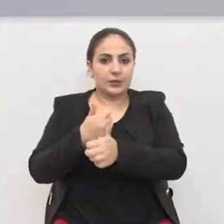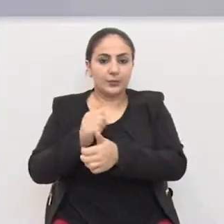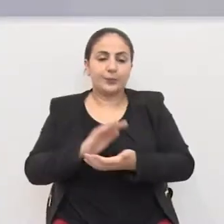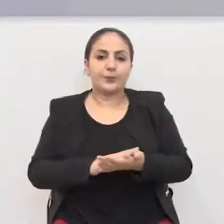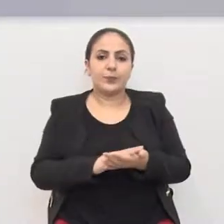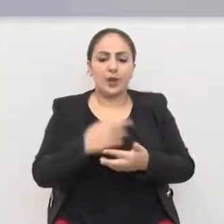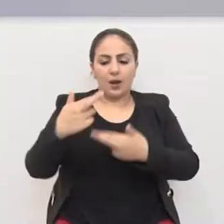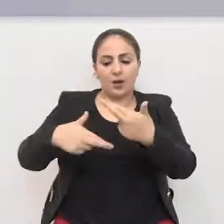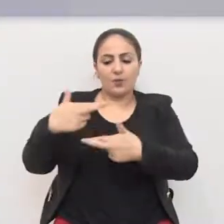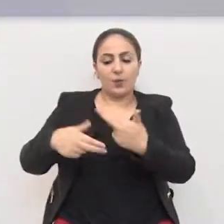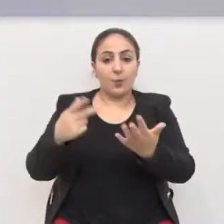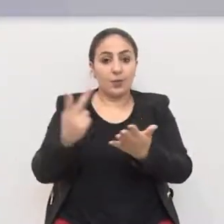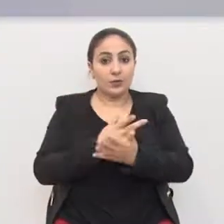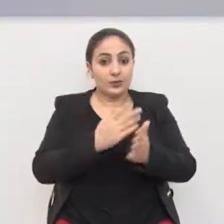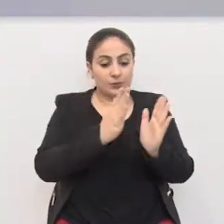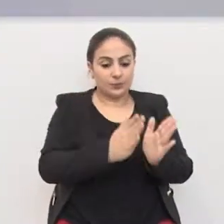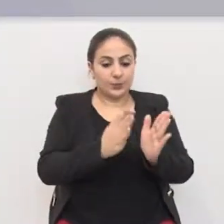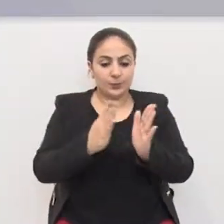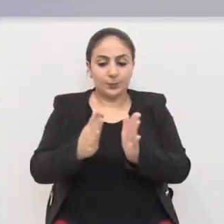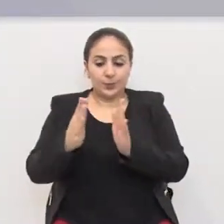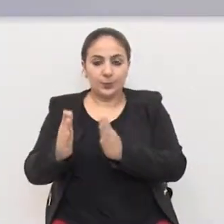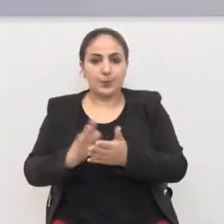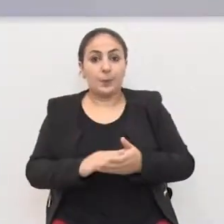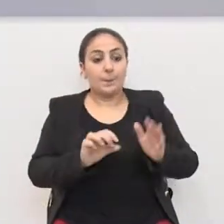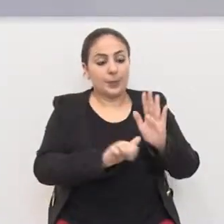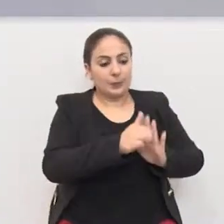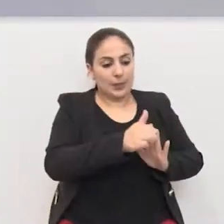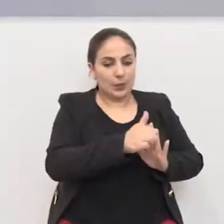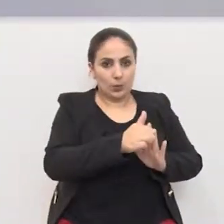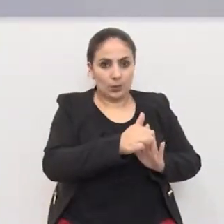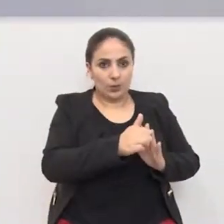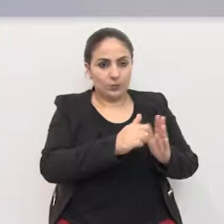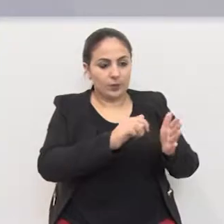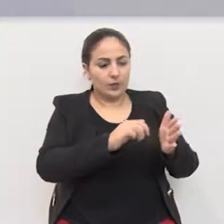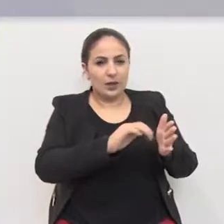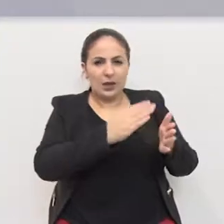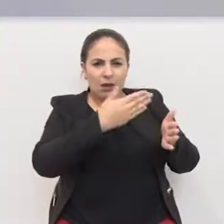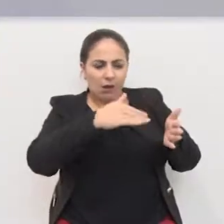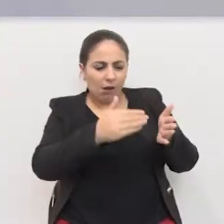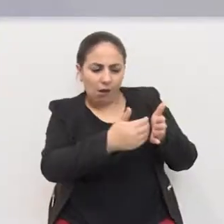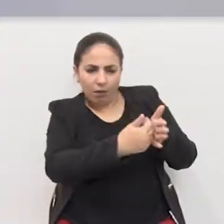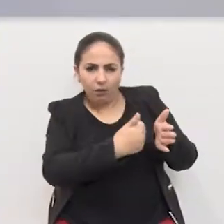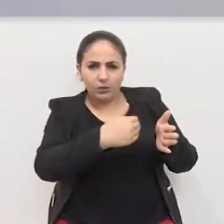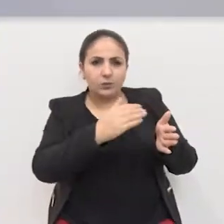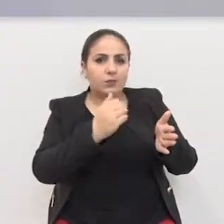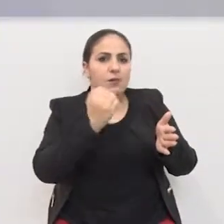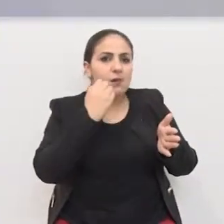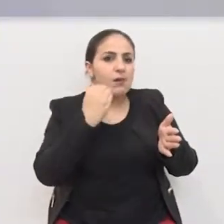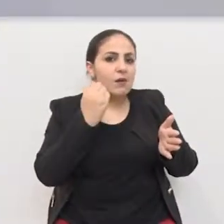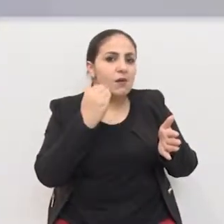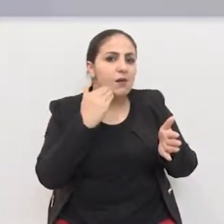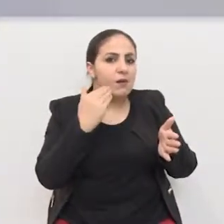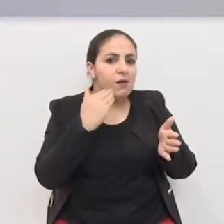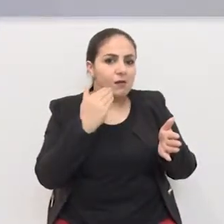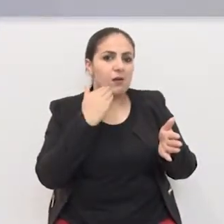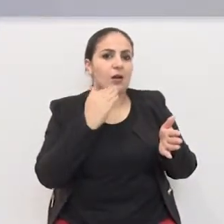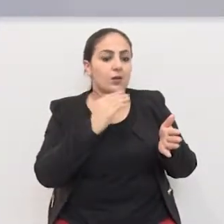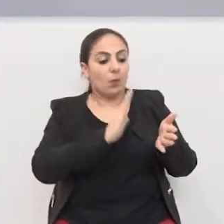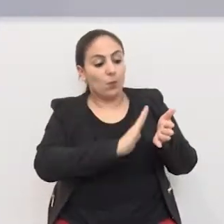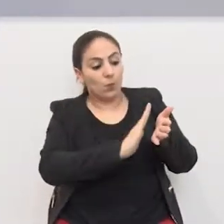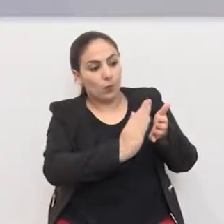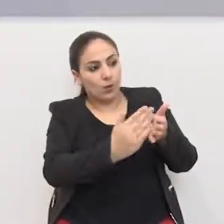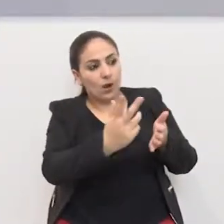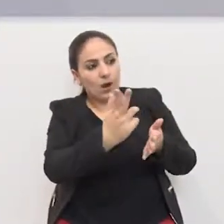reestruturação acontece em 4 etapas, sendo conserto de buracos e partes danificadas, lavagem, pintura